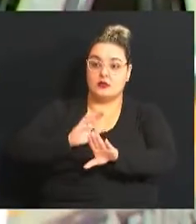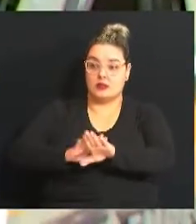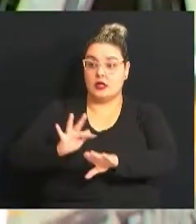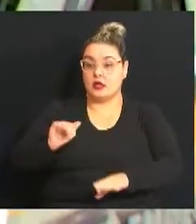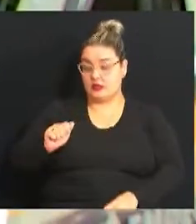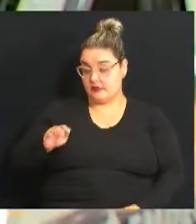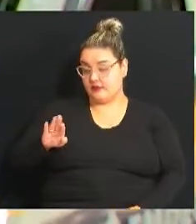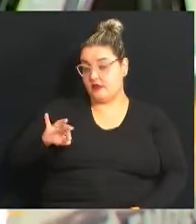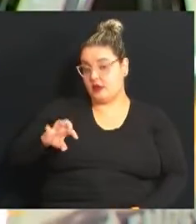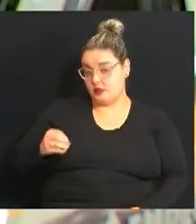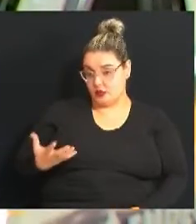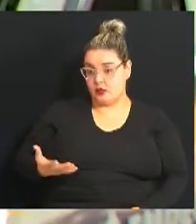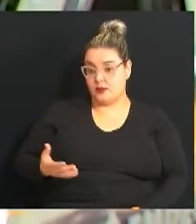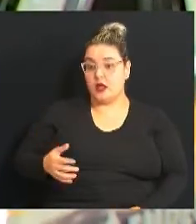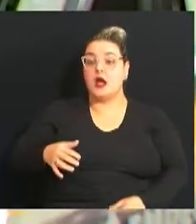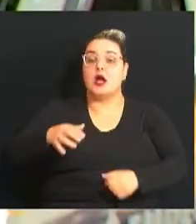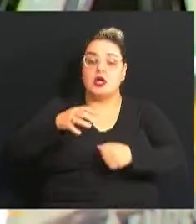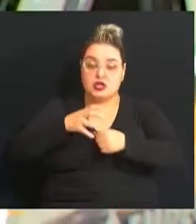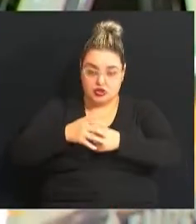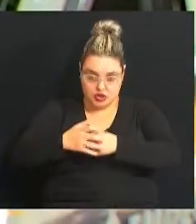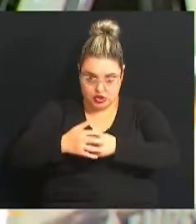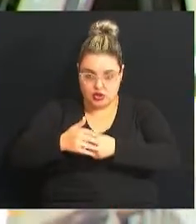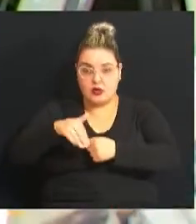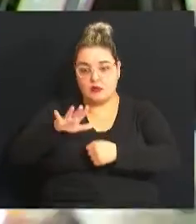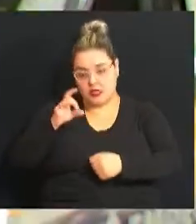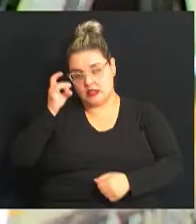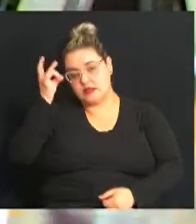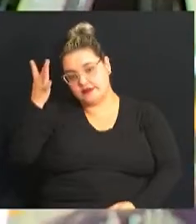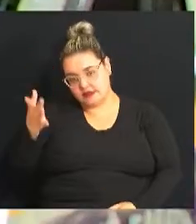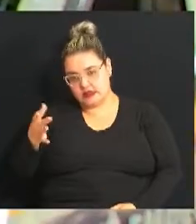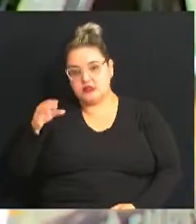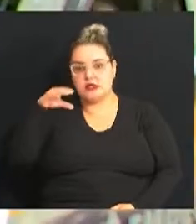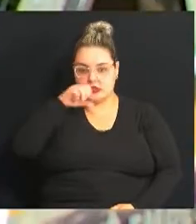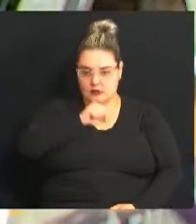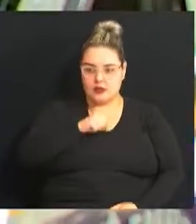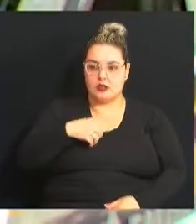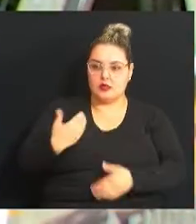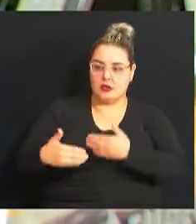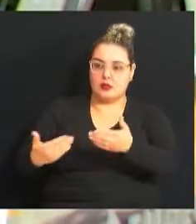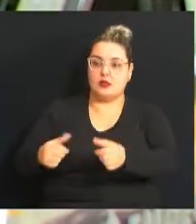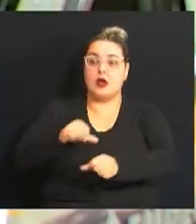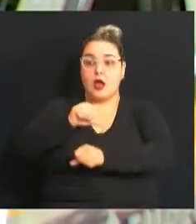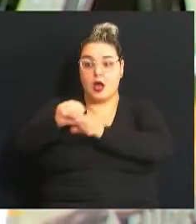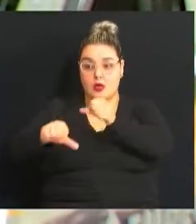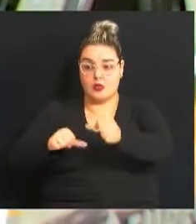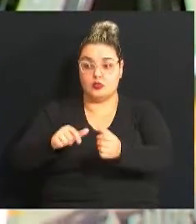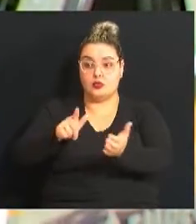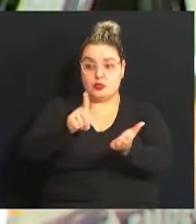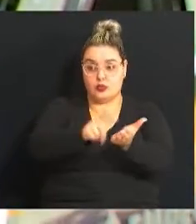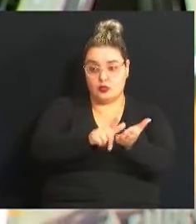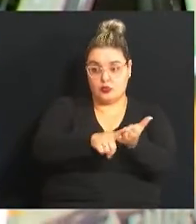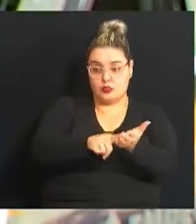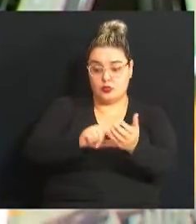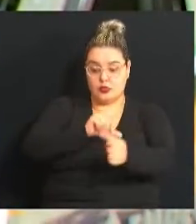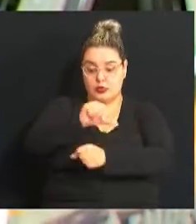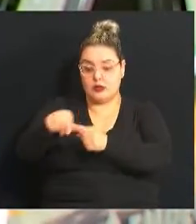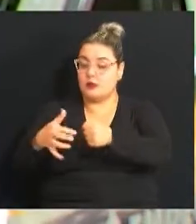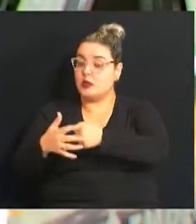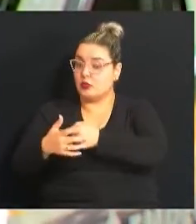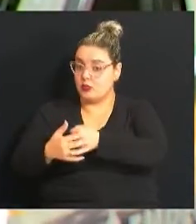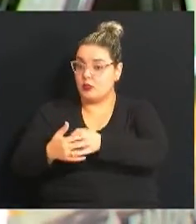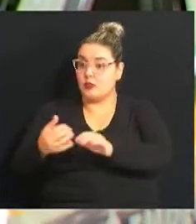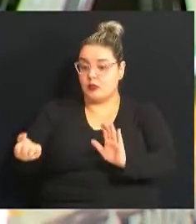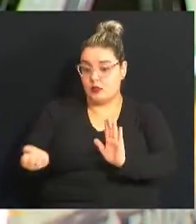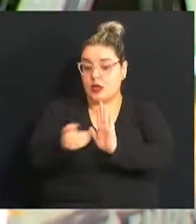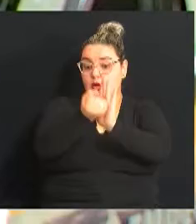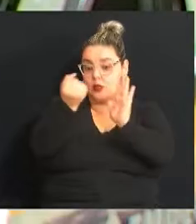a digitalização traz mais rapidez ao processo. A mudança do papel para o digital marcou então uma